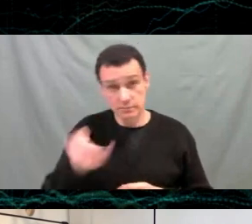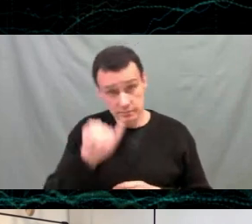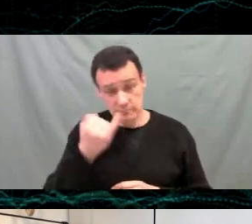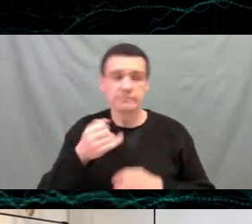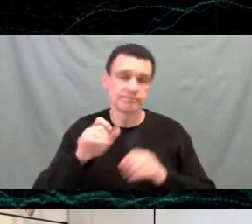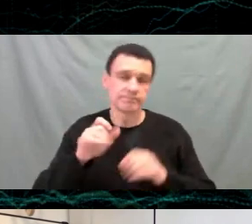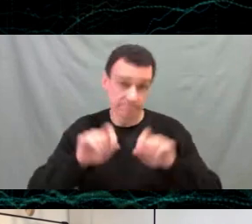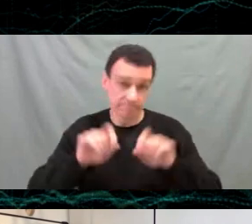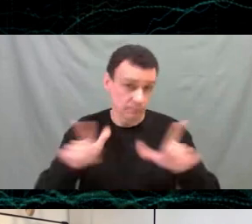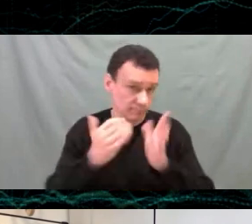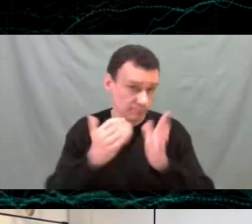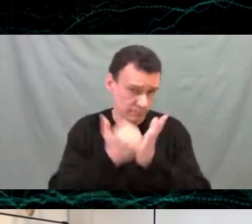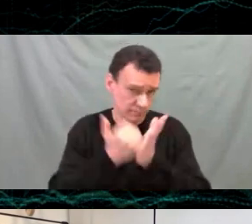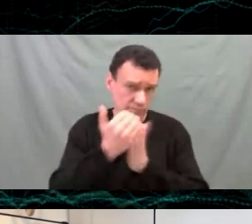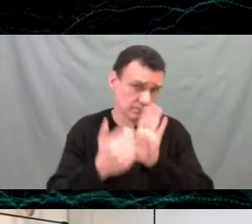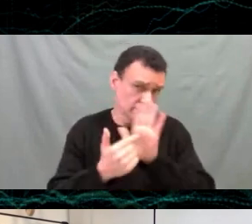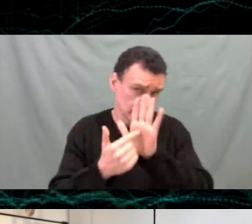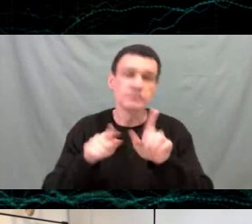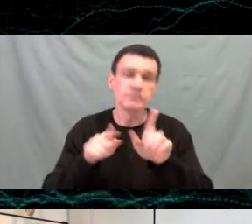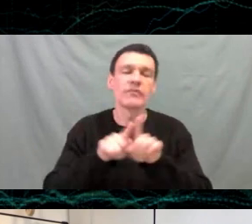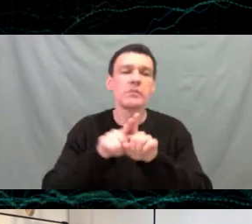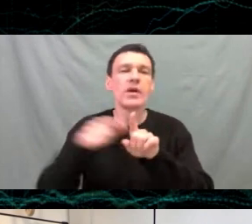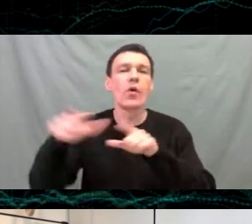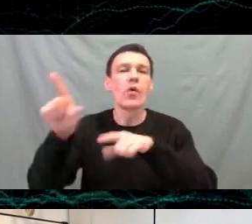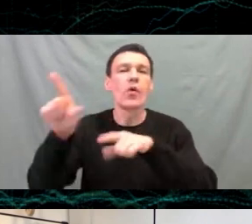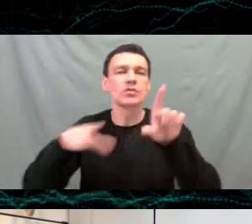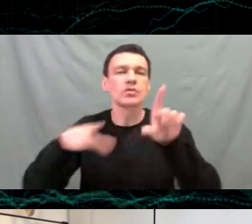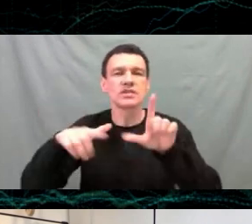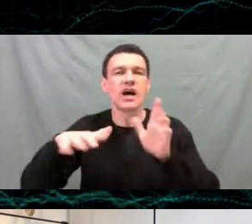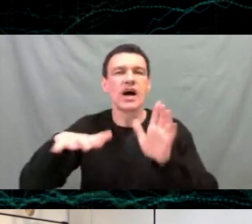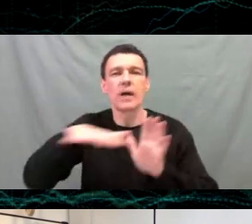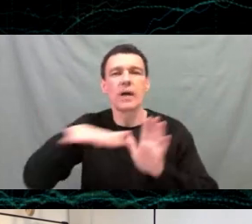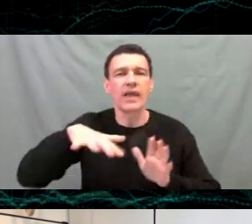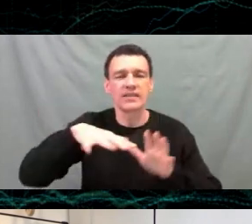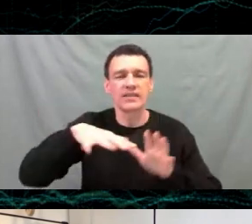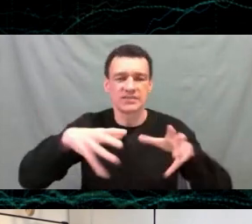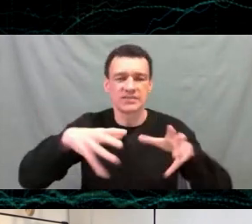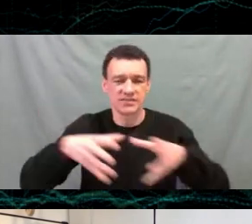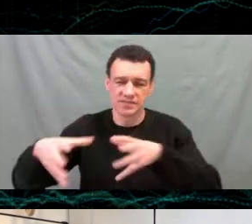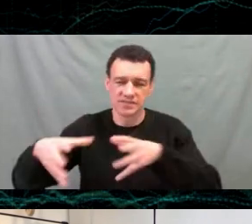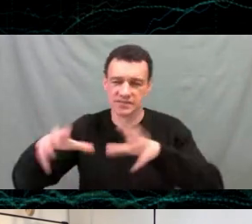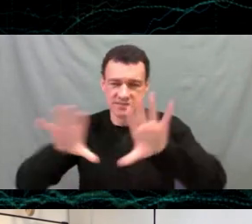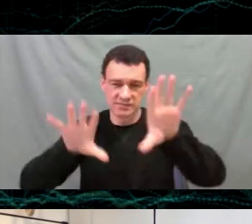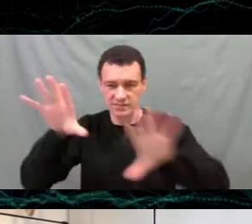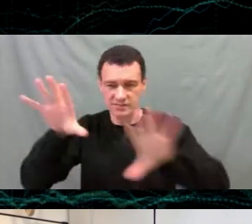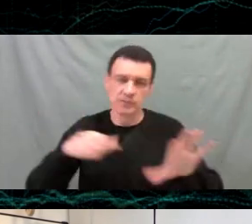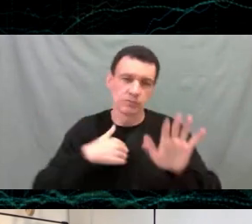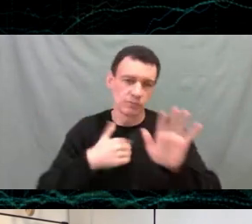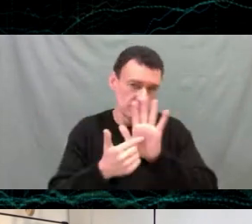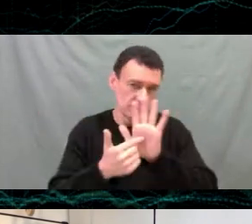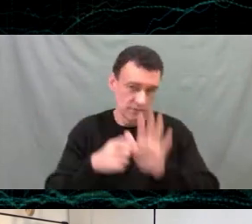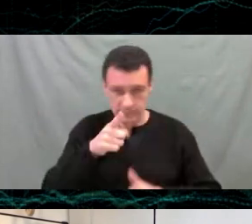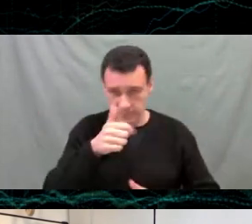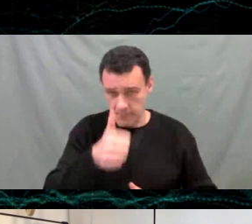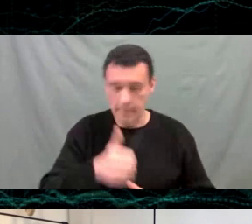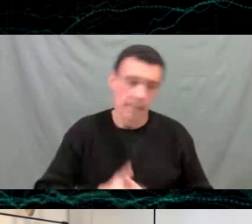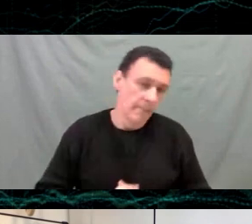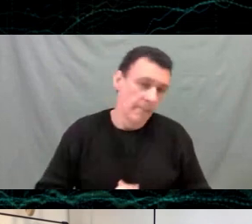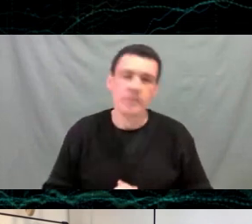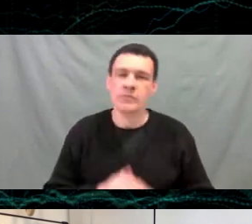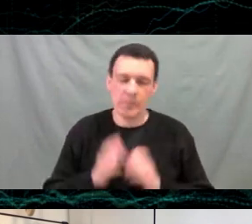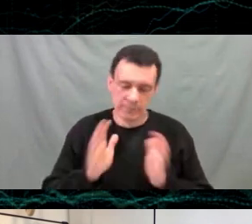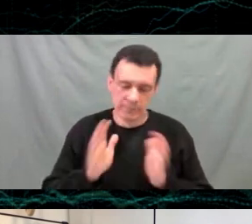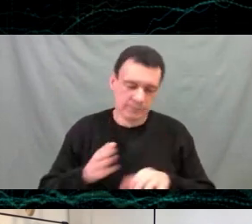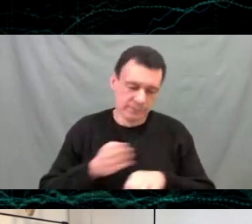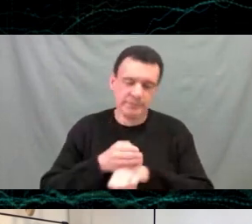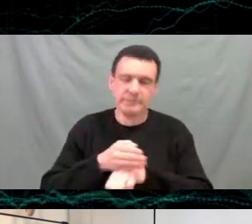depois eu vou mostrando os outros ambientes. Então, aqui eu já estou no Terra Grande Dev, tá bom? Eu vou fazer uma